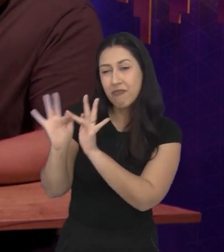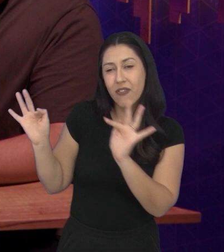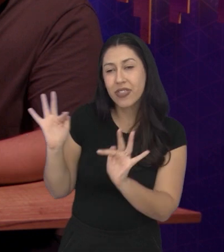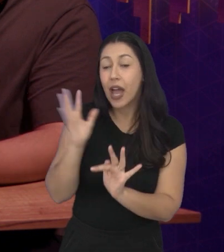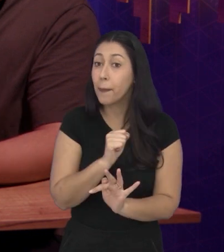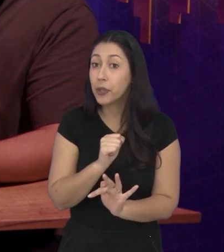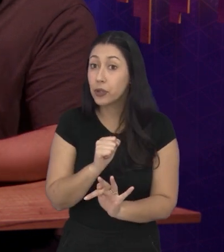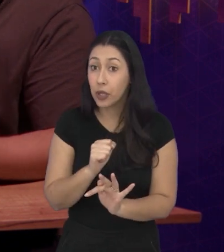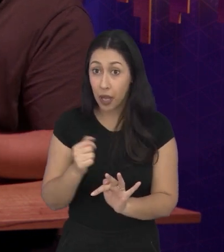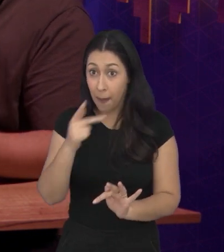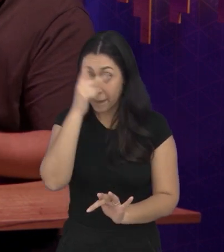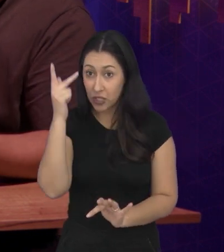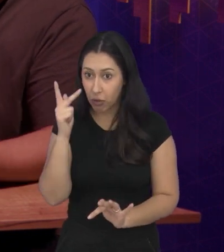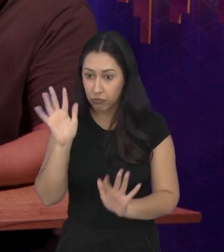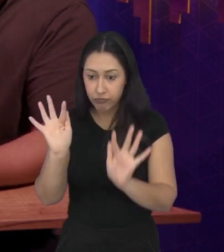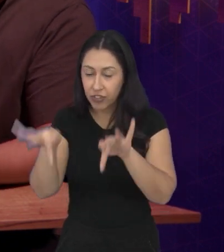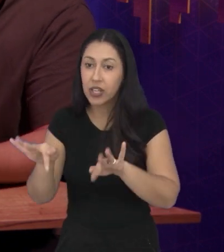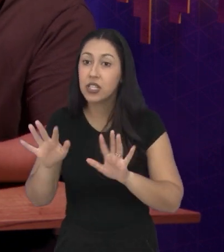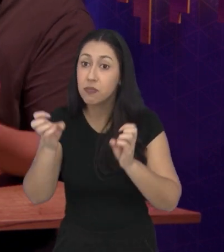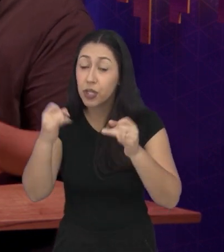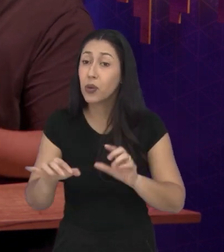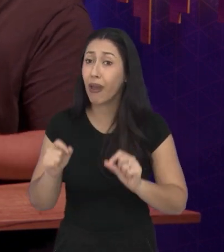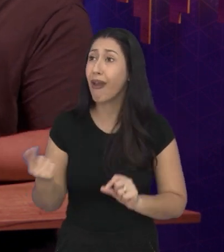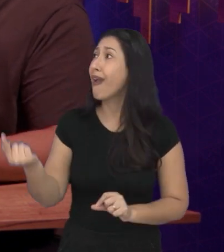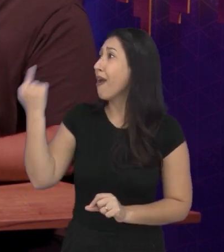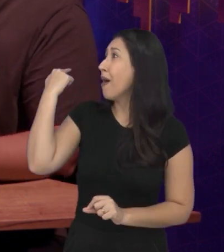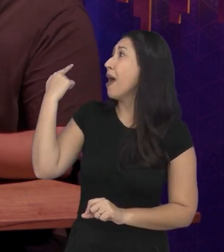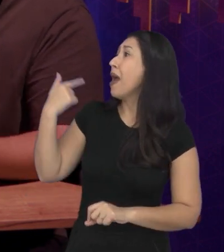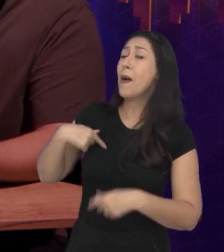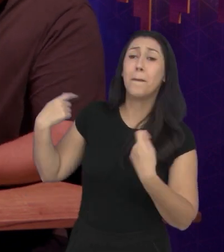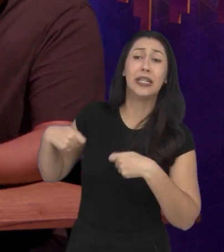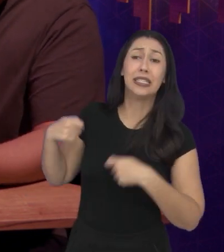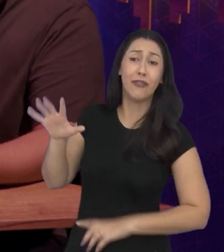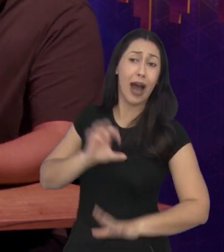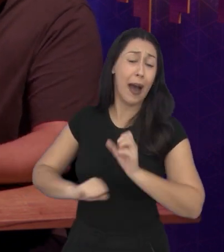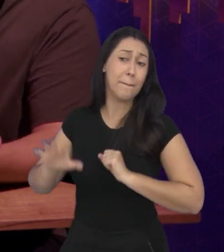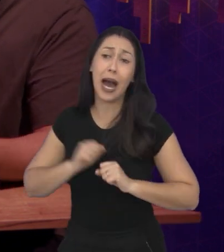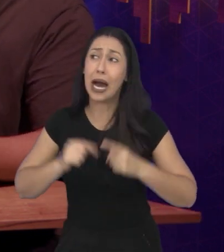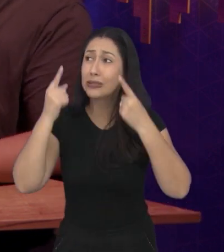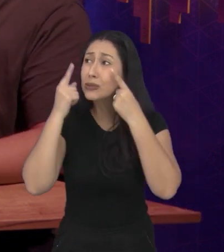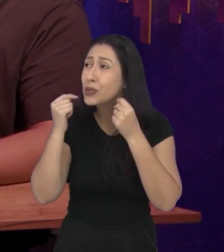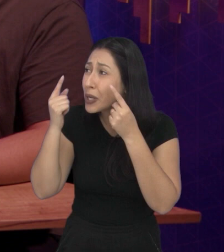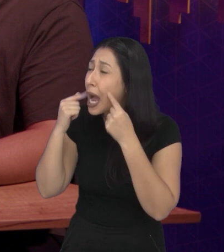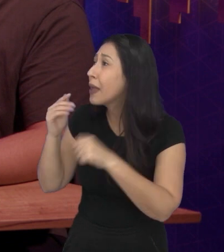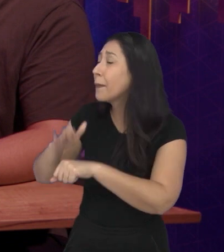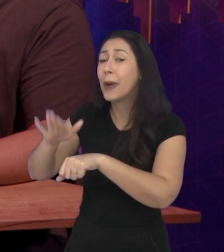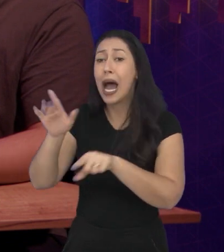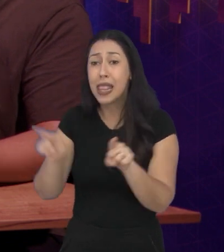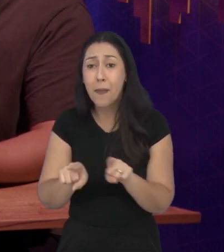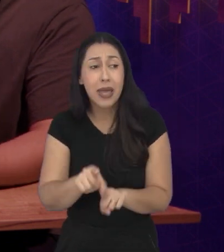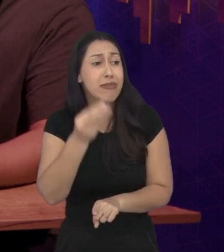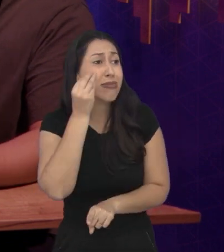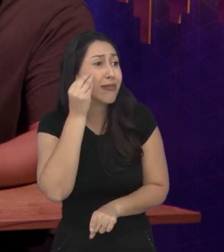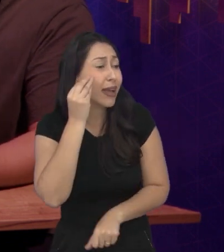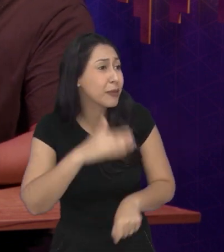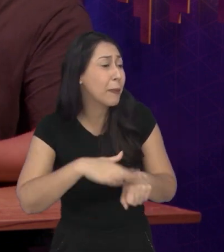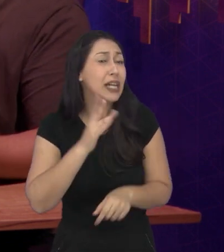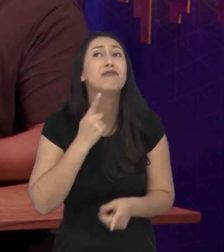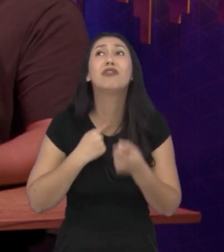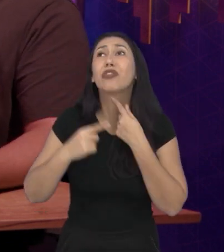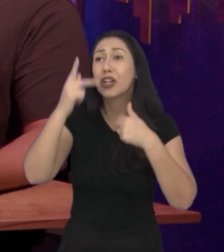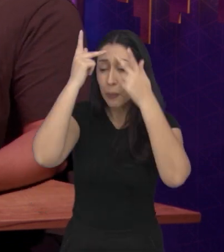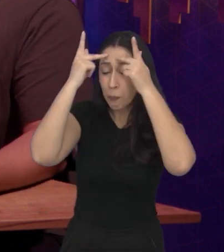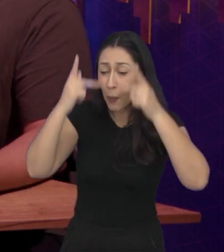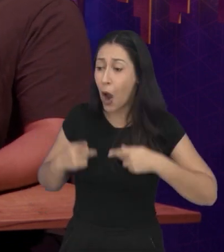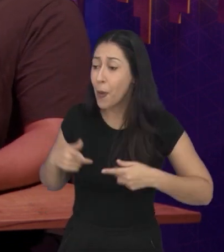algumas frases da música, ele diz: devia ter amado mais, ter chorado mais, ter visto o sol nascer, devia ter arriscado mais e até errado mais, ter